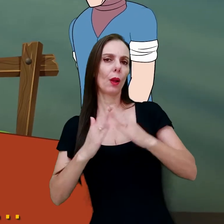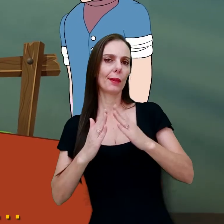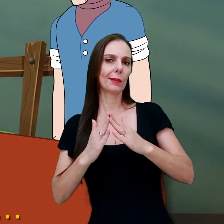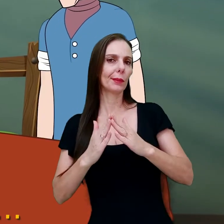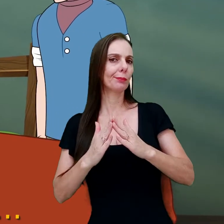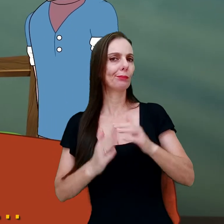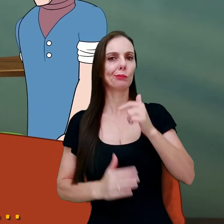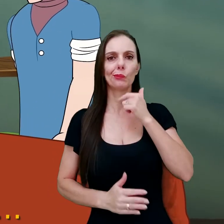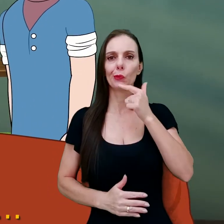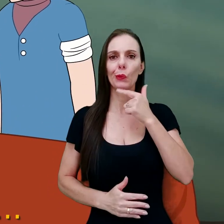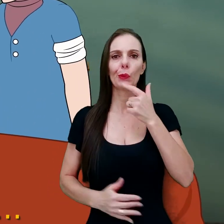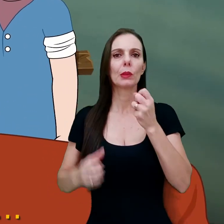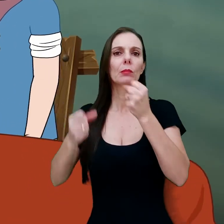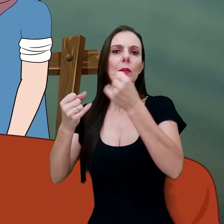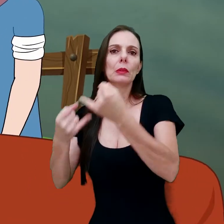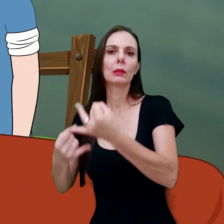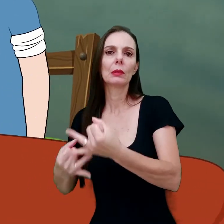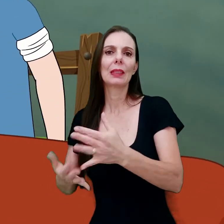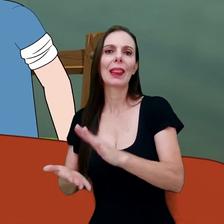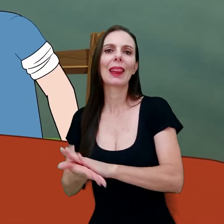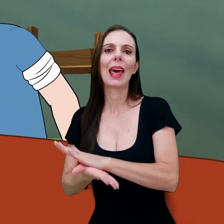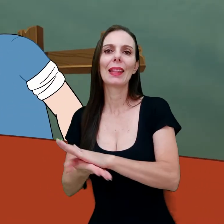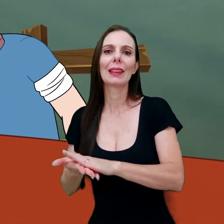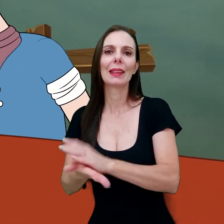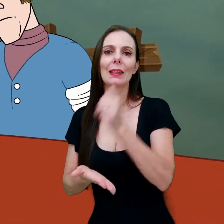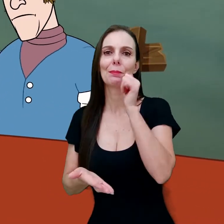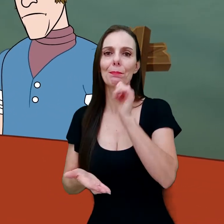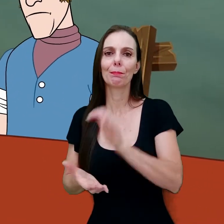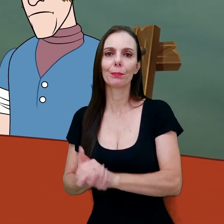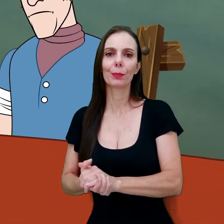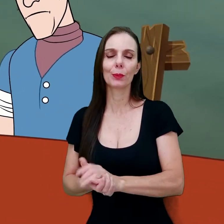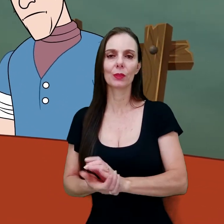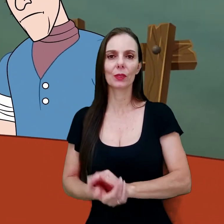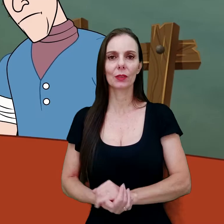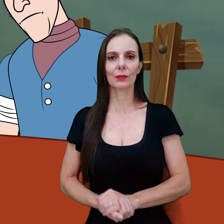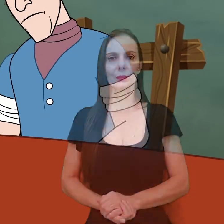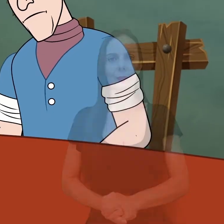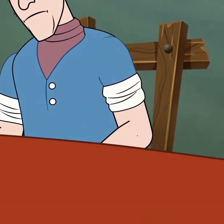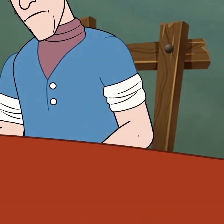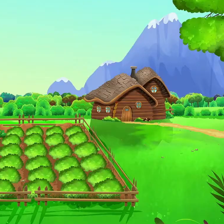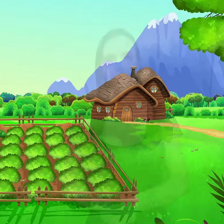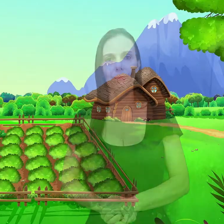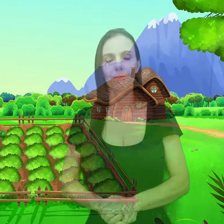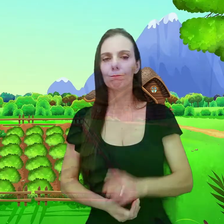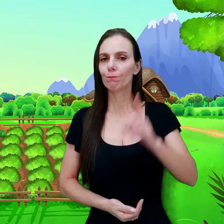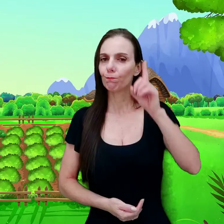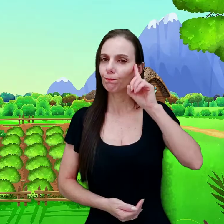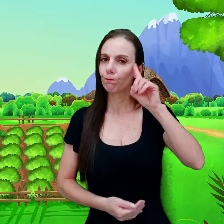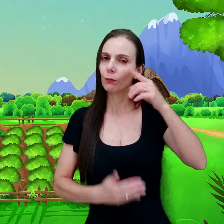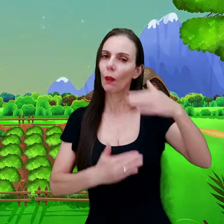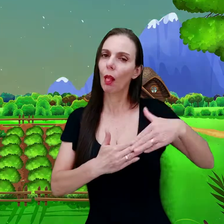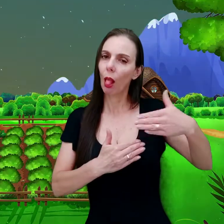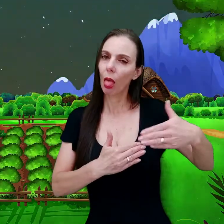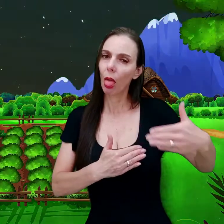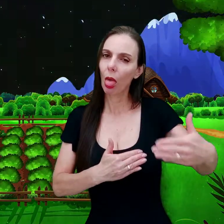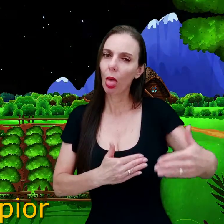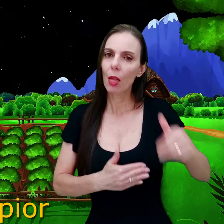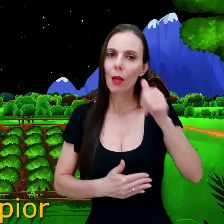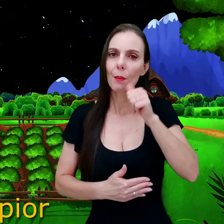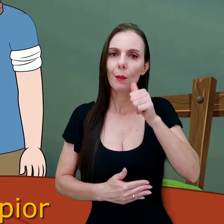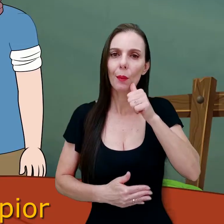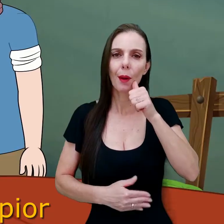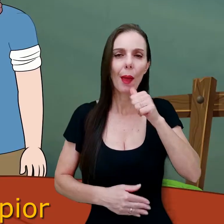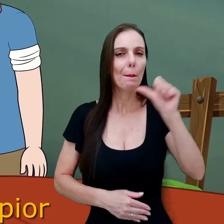ele voltou para sua casa e não conseguiu contar nada à sua esposa. Com o passar dos dias, a